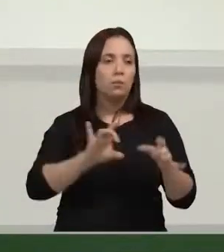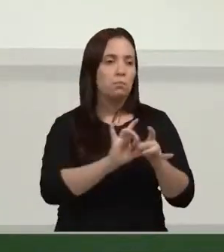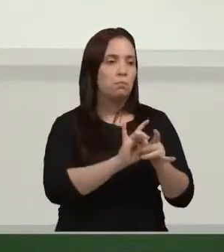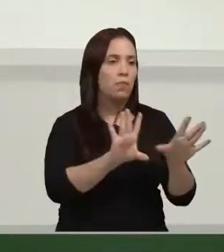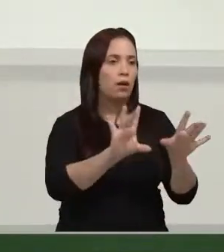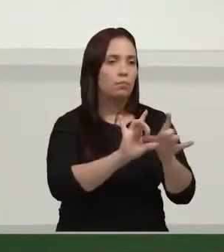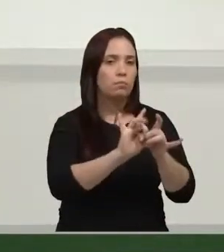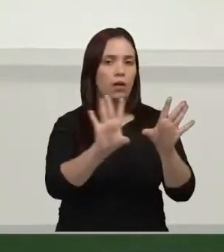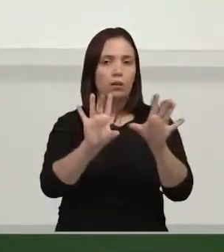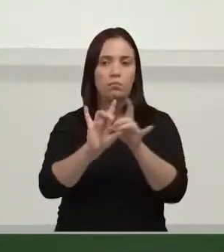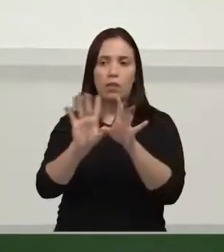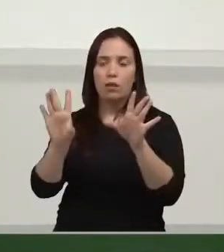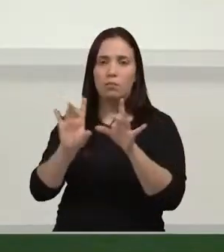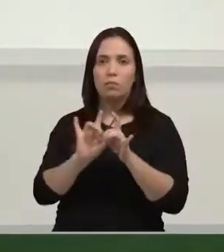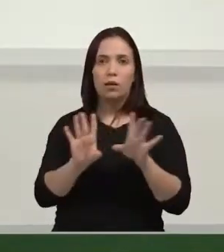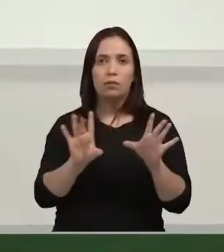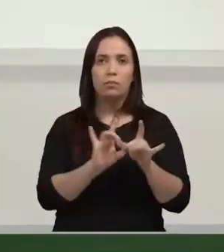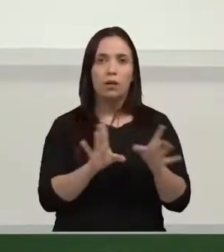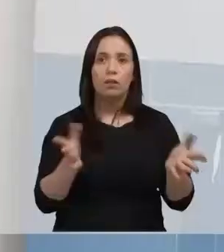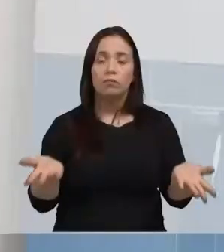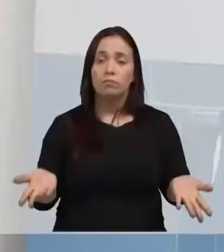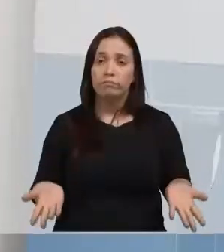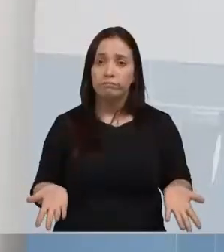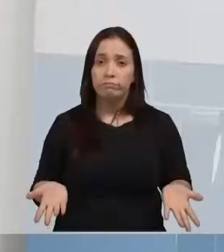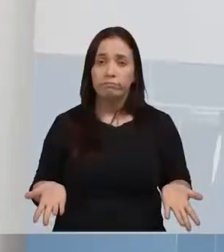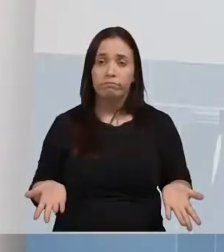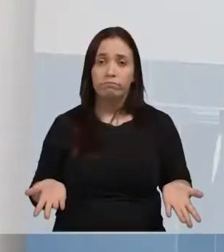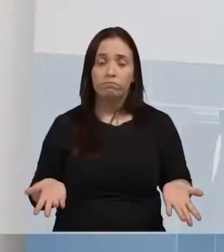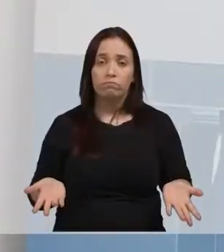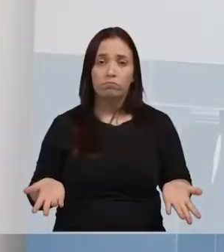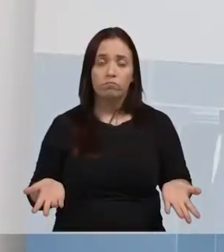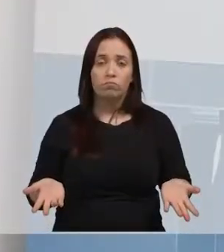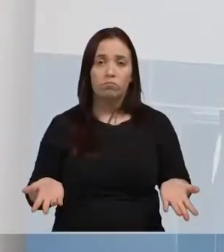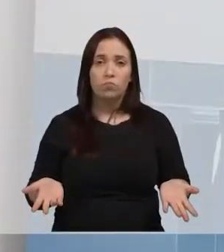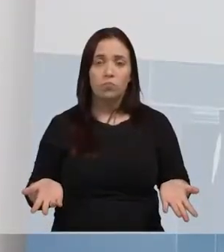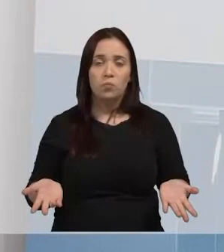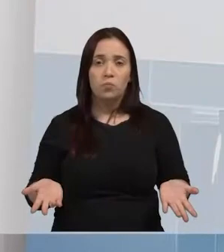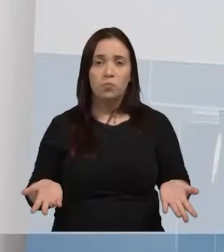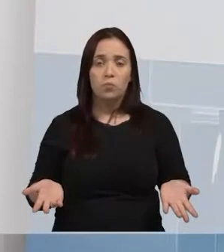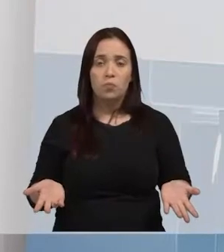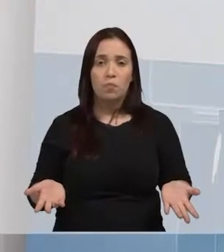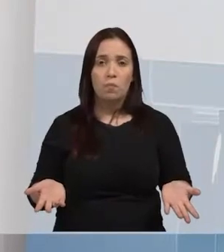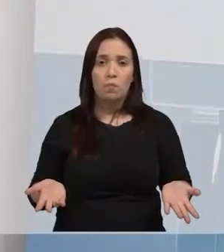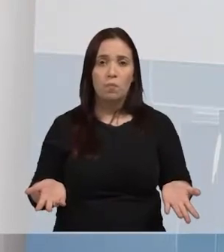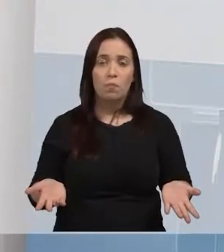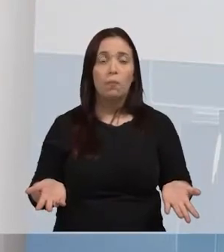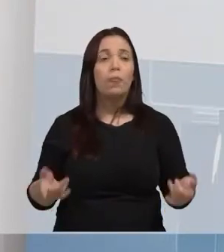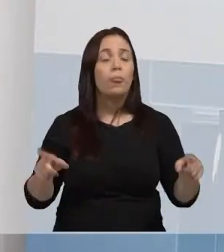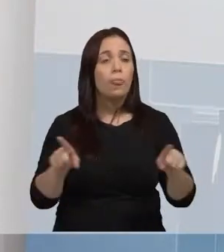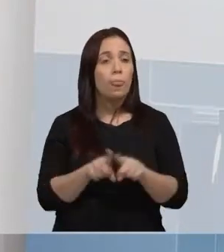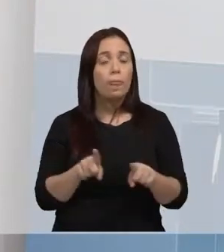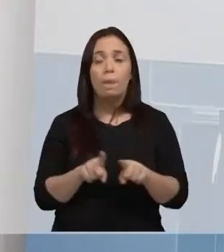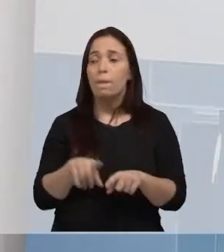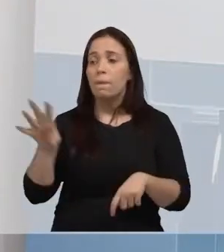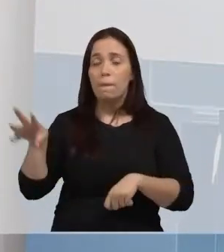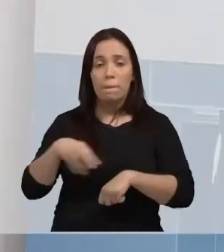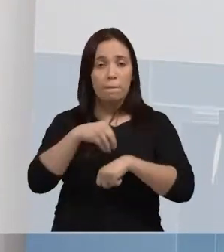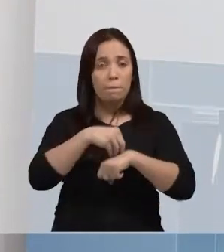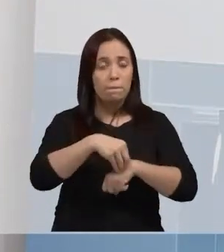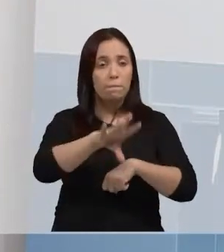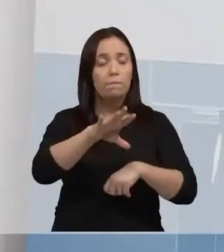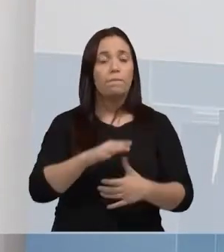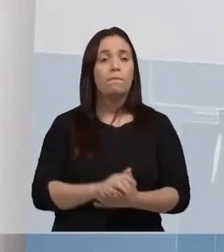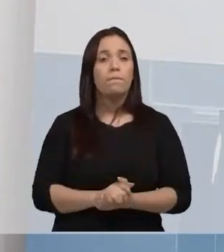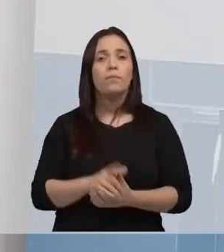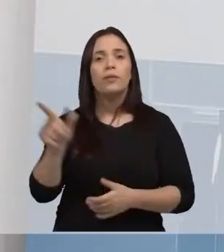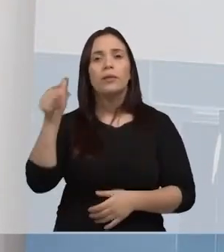região do Castelão. Lá na região lá do Castelão, a polícia já agiu, já prendeu. Ninguém sei. Eu não sei se serão soltos. Não